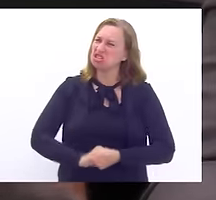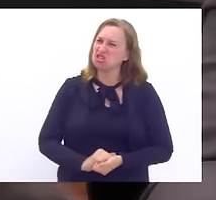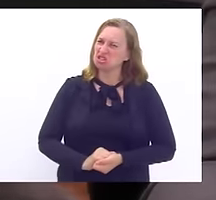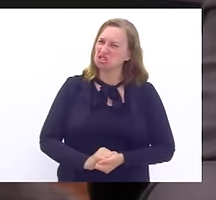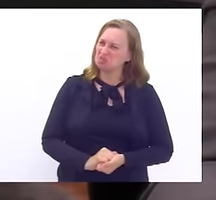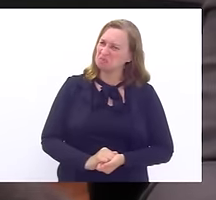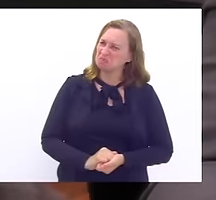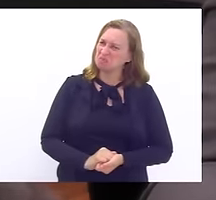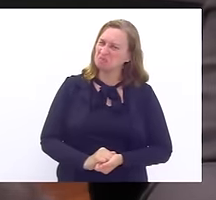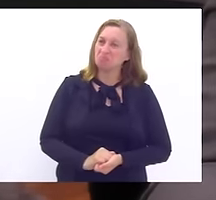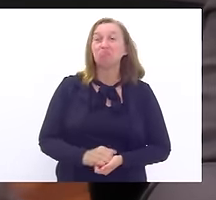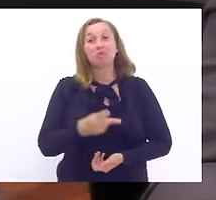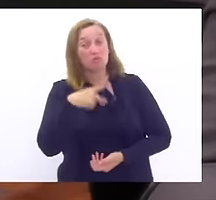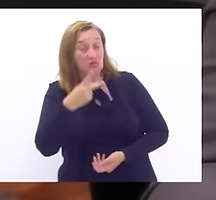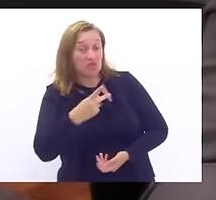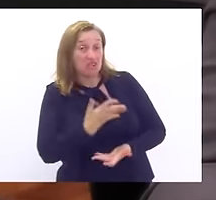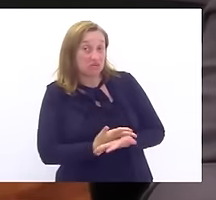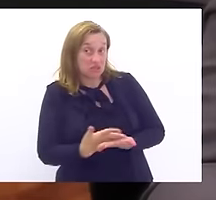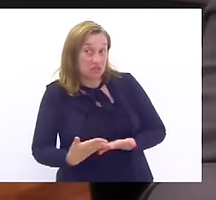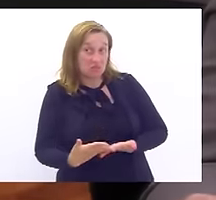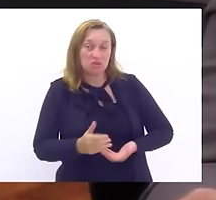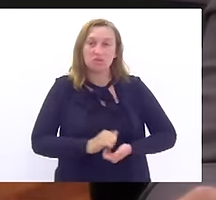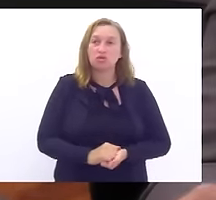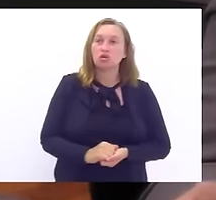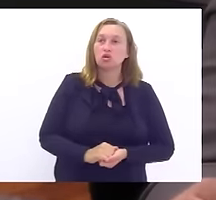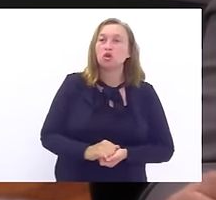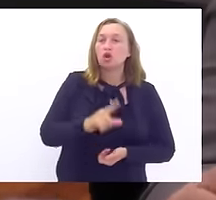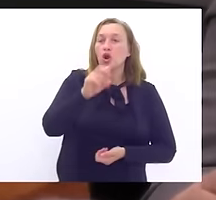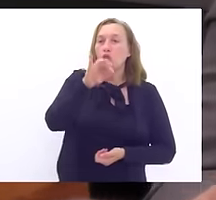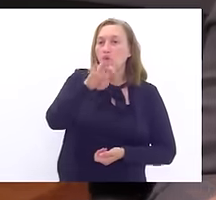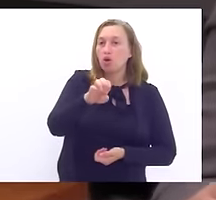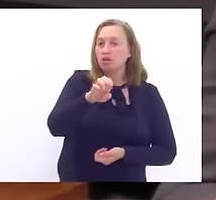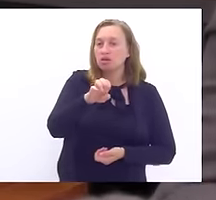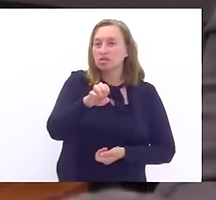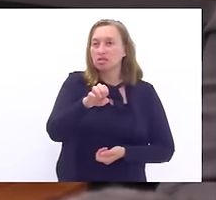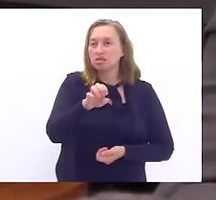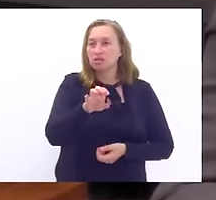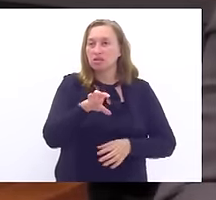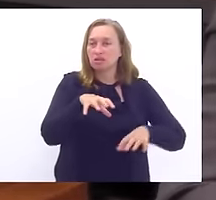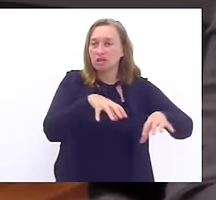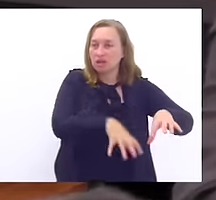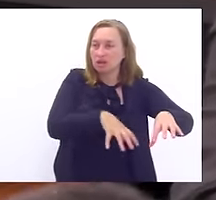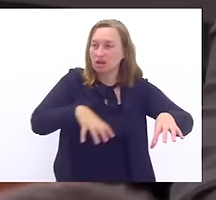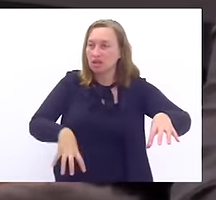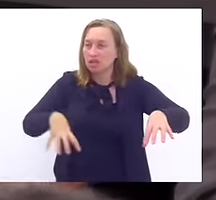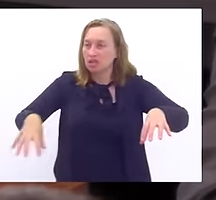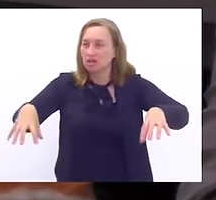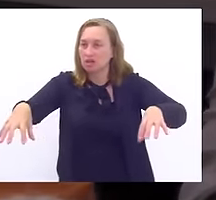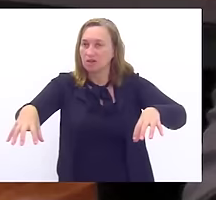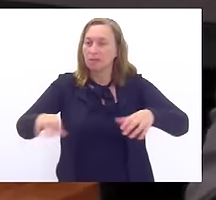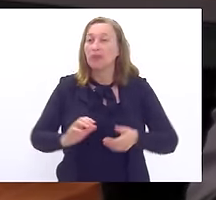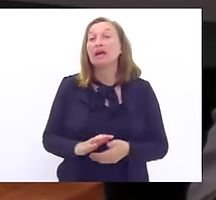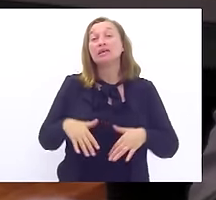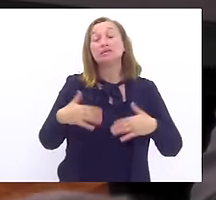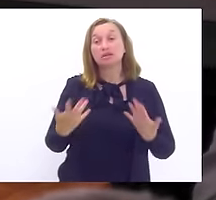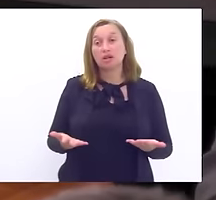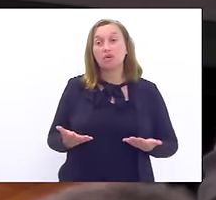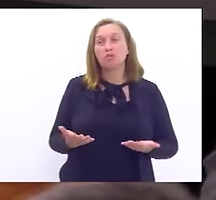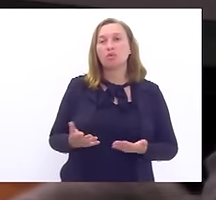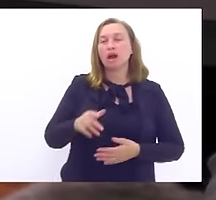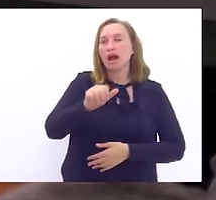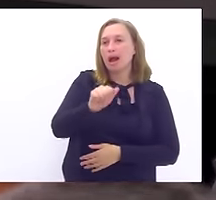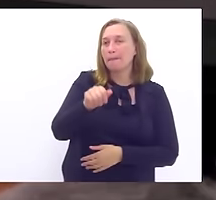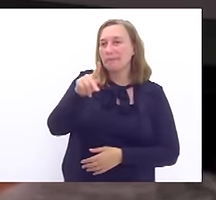Como eu disse no início os lotes eles são regionalizados Então o subtense a